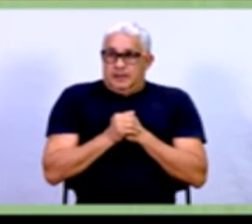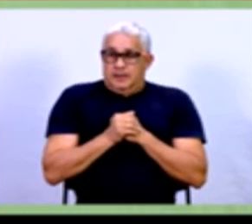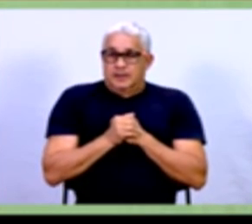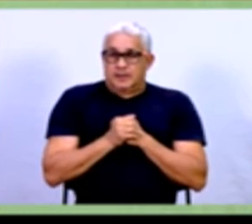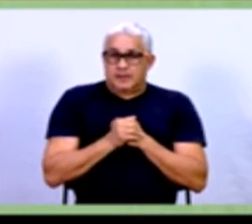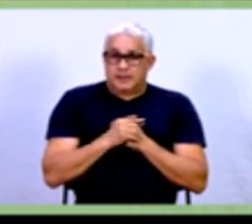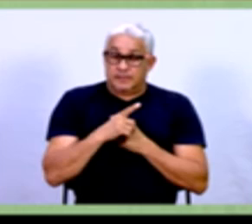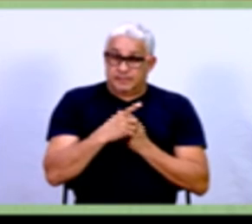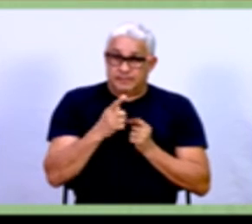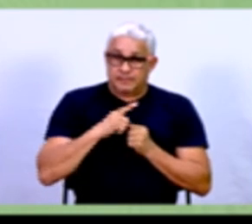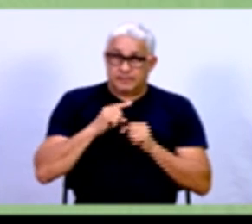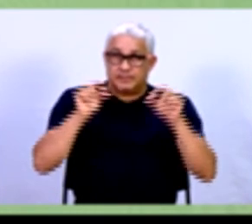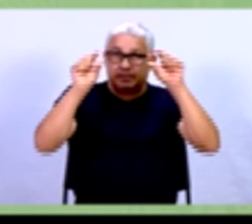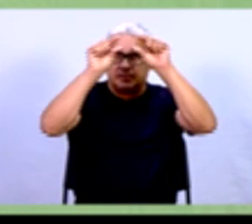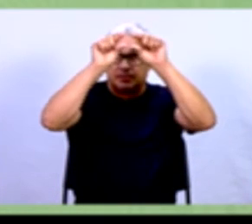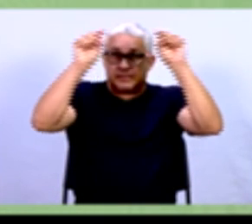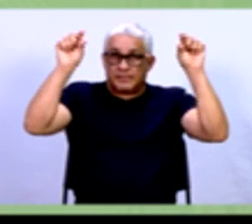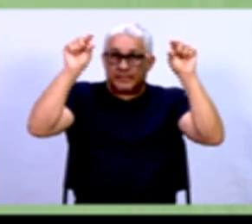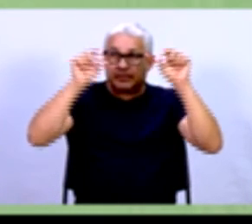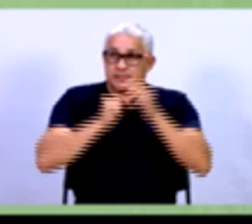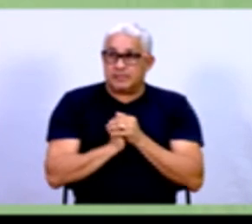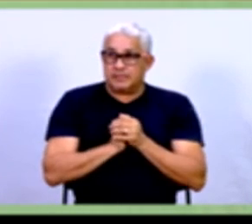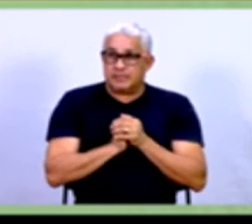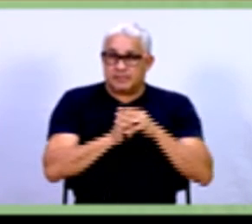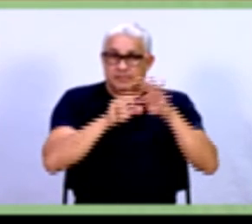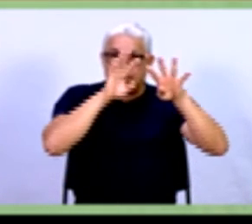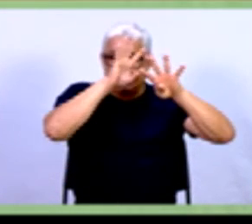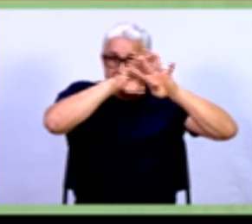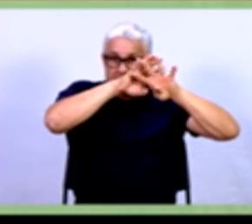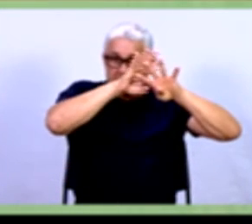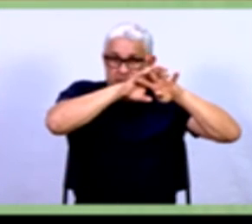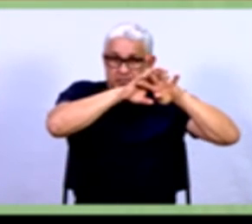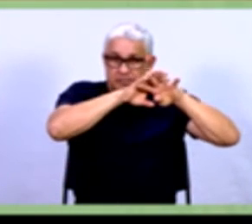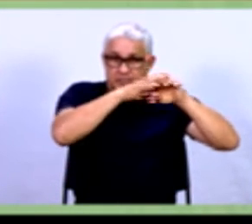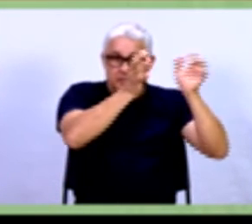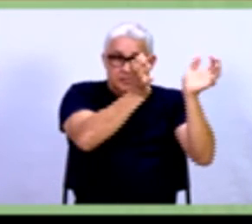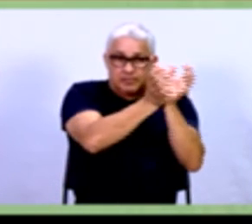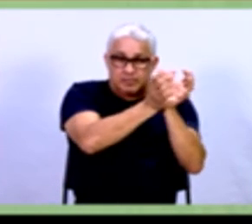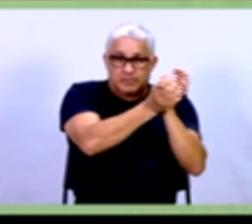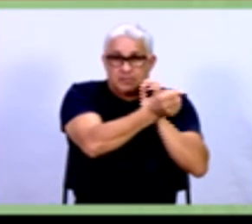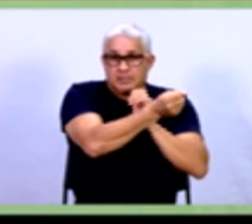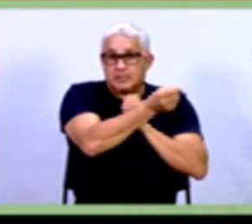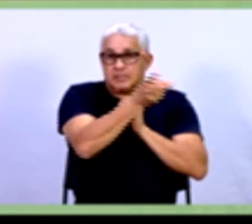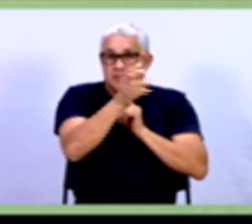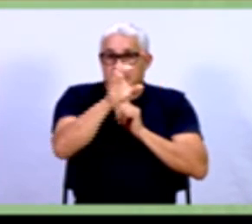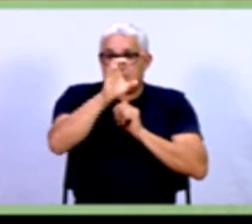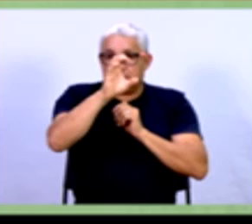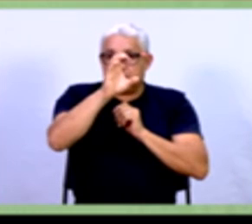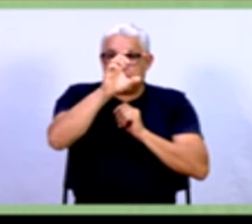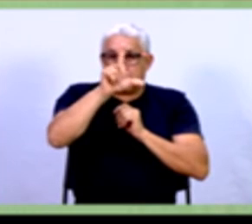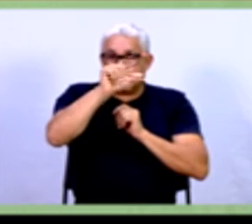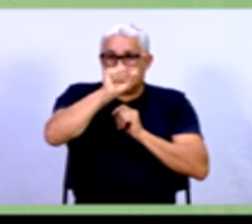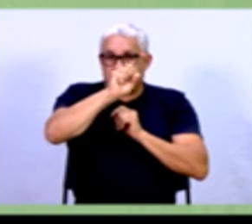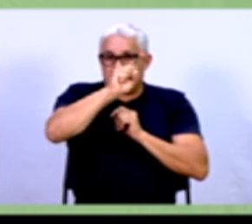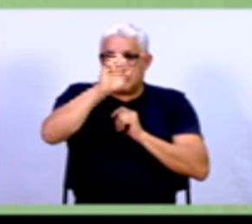a gente tem aqui a nossa tabela, né? O número de classes, eu já tenho até a fórmula aqui, né?